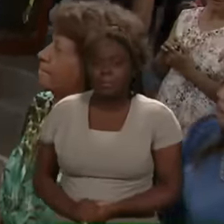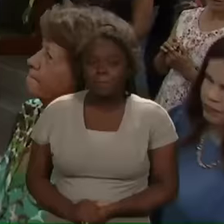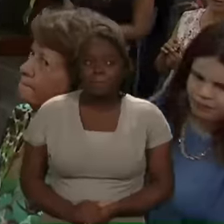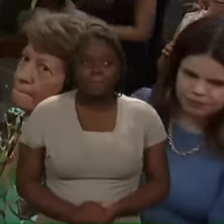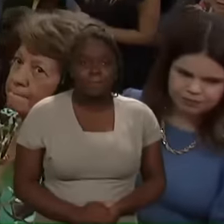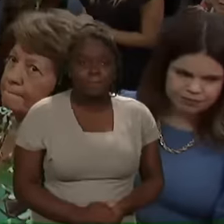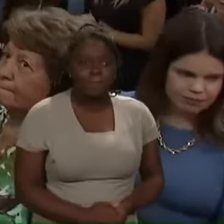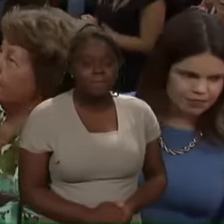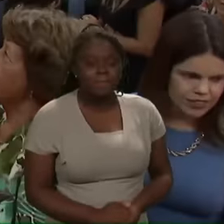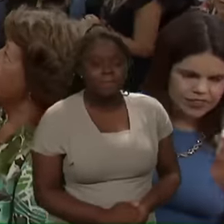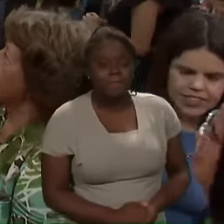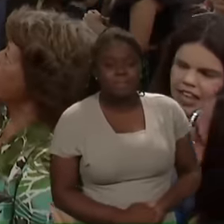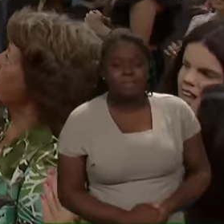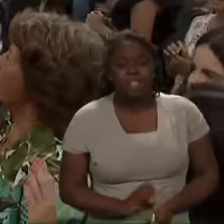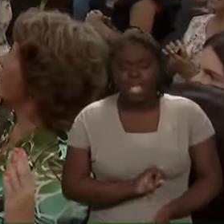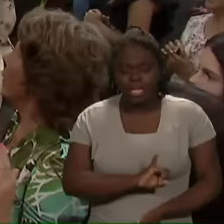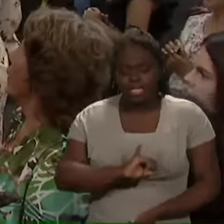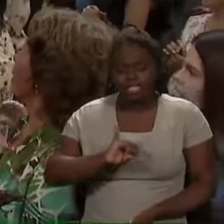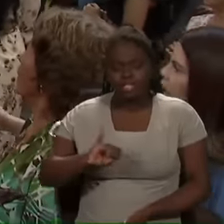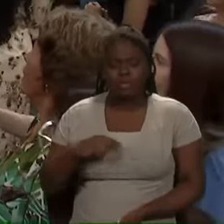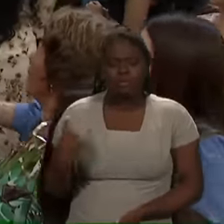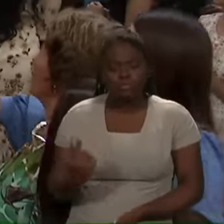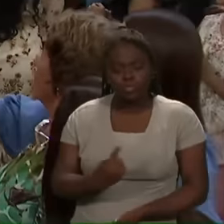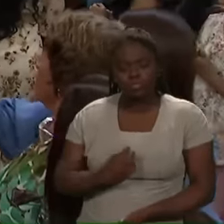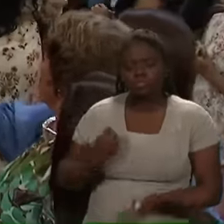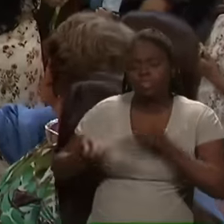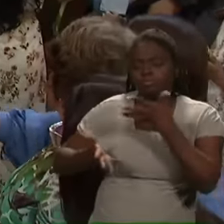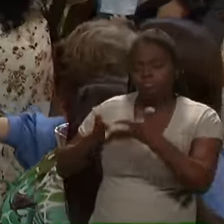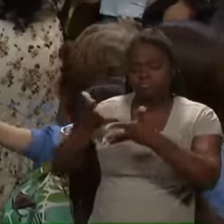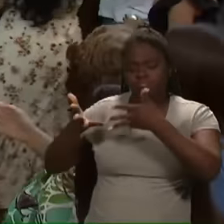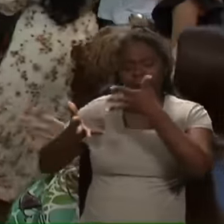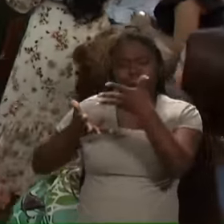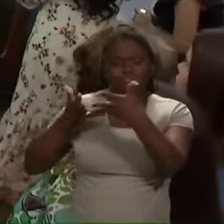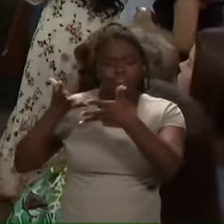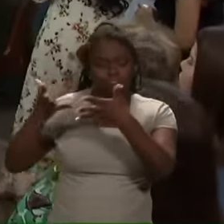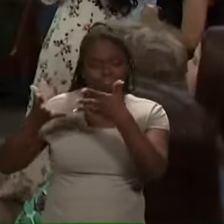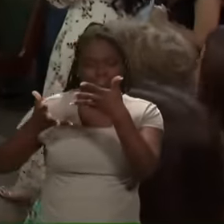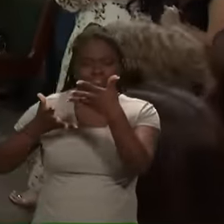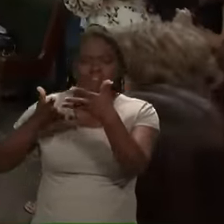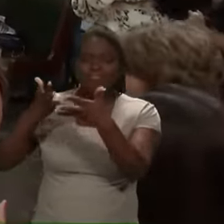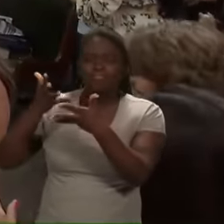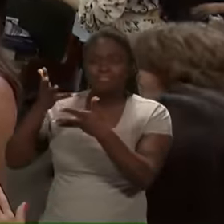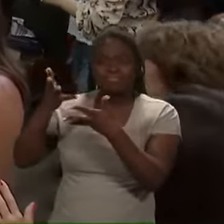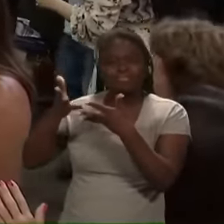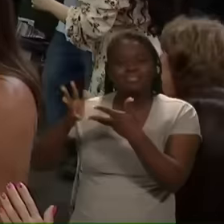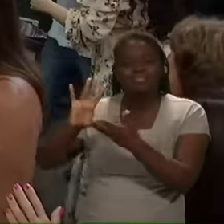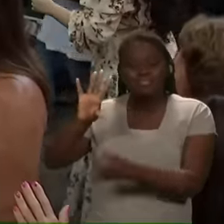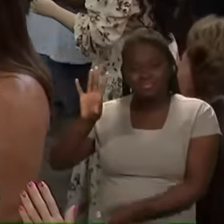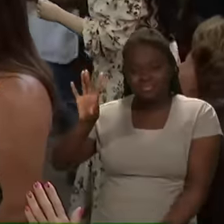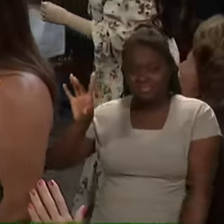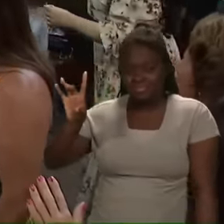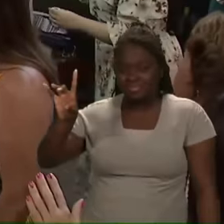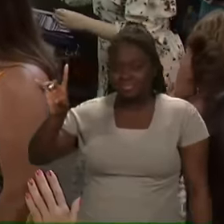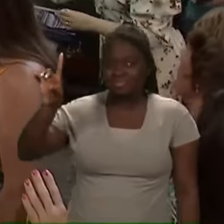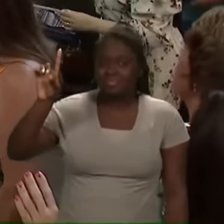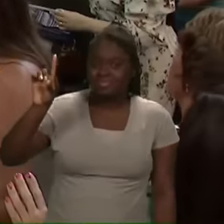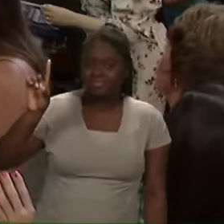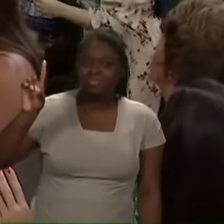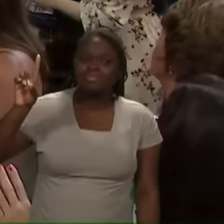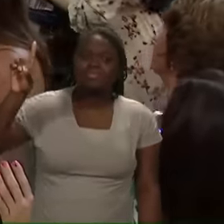Ti confessamos. Esta é a hora de Deus. Esta é a hora de Deus.